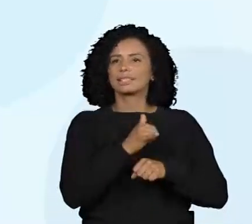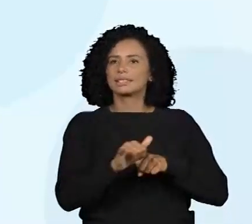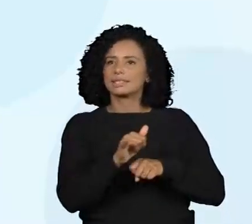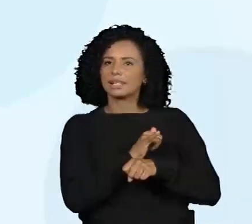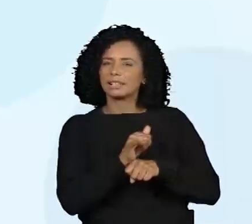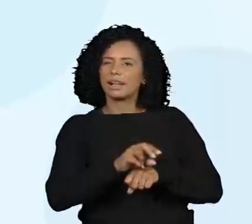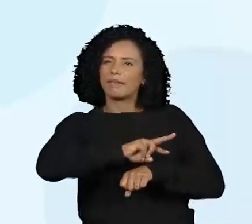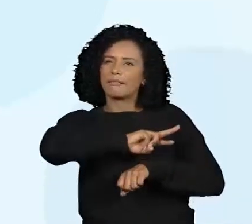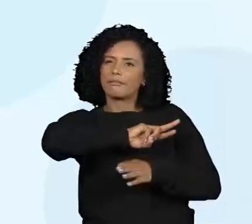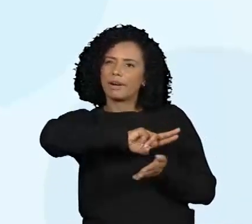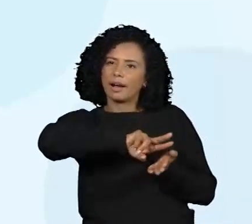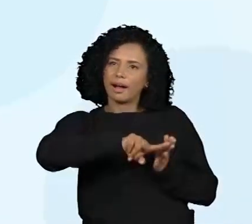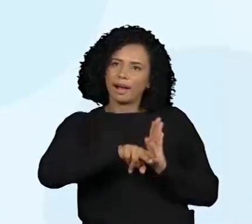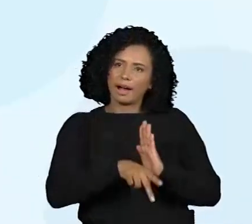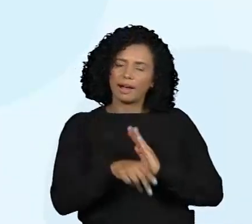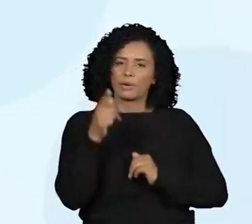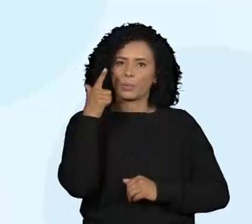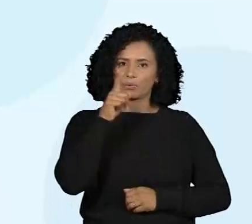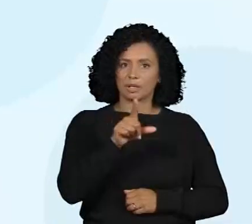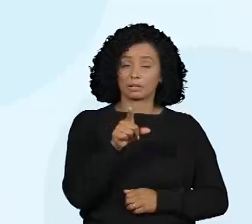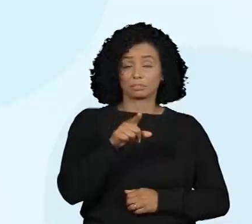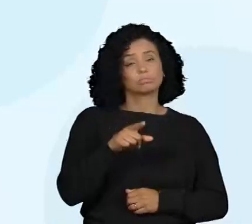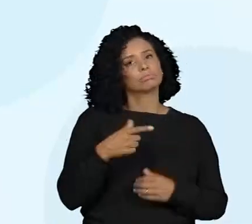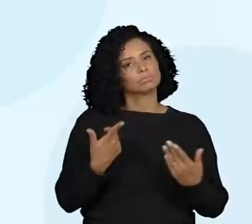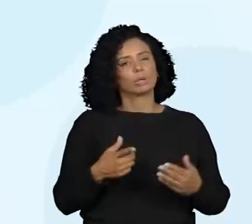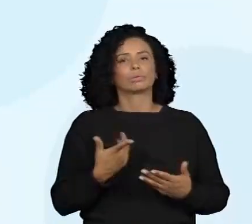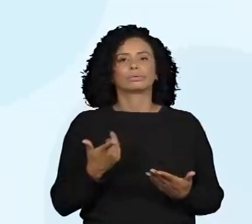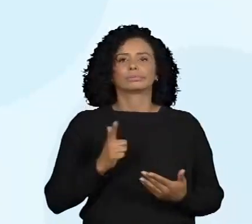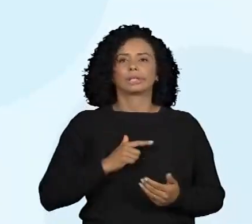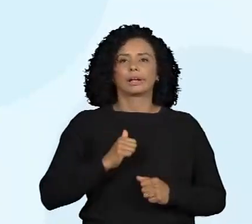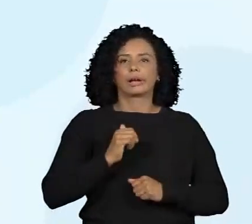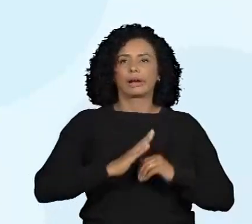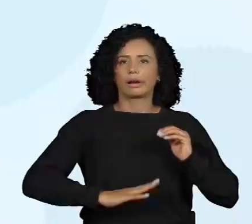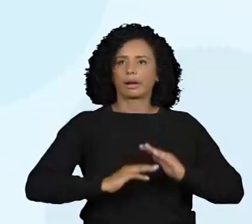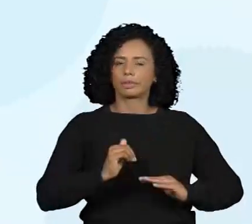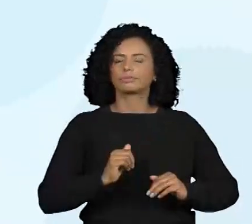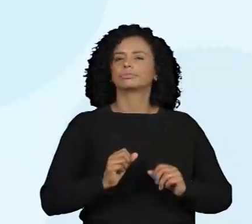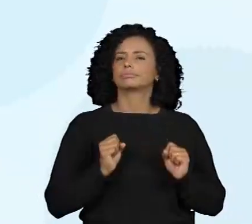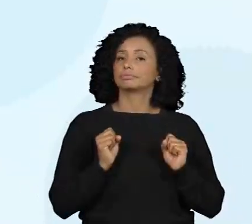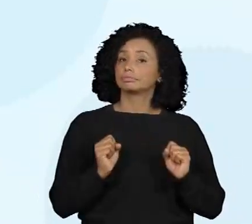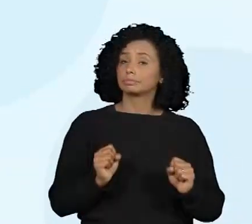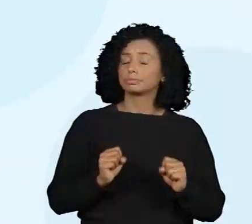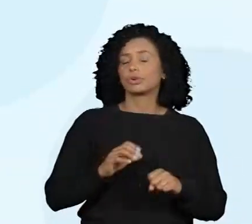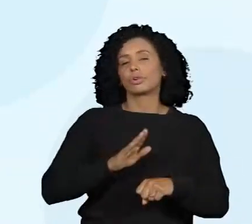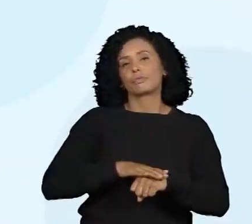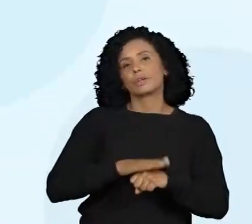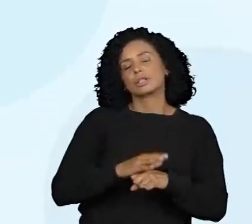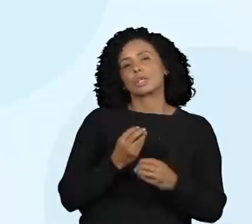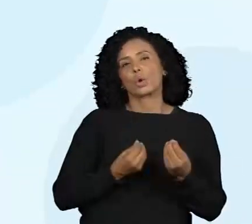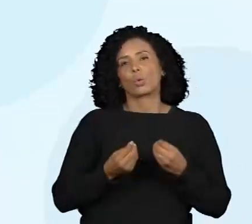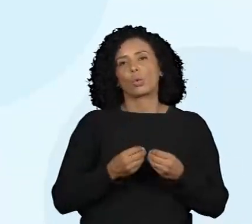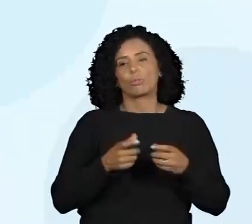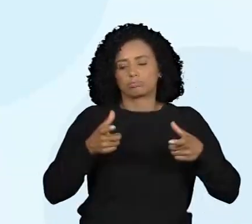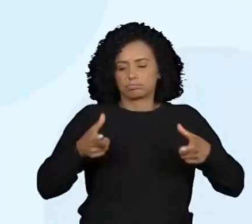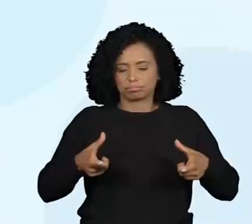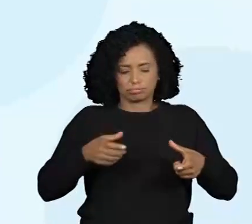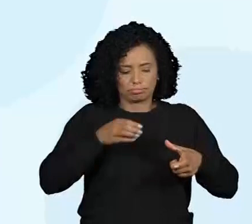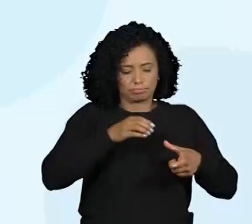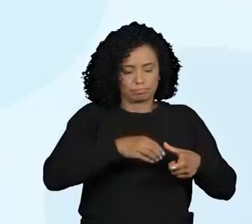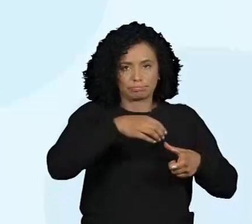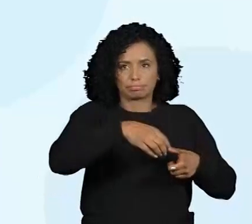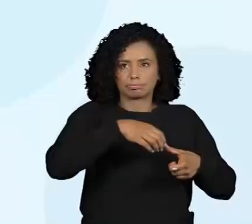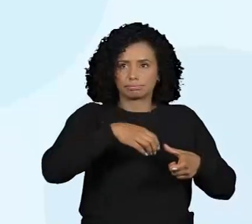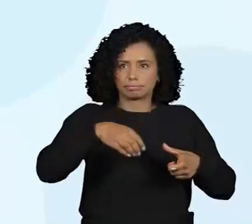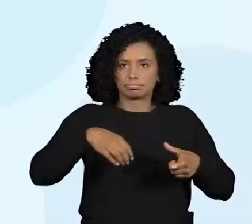a nossa sugestão de atividade repita a atividade realizando com a caixa de ovos ou bandeja de gelo Faça a sua adaptação dos